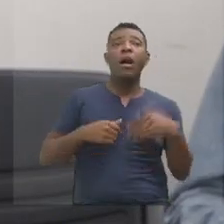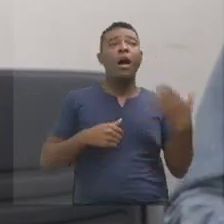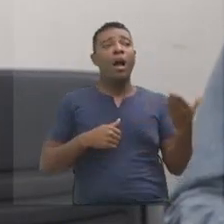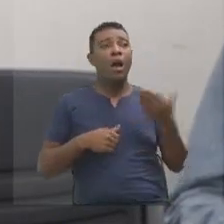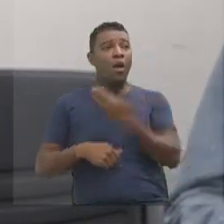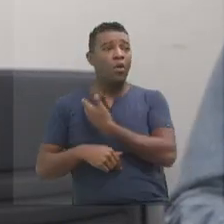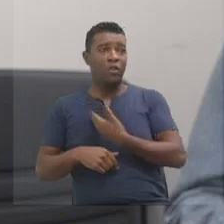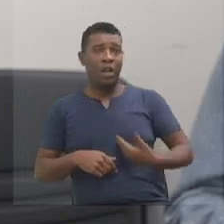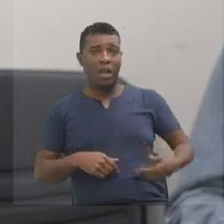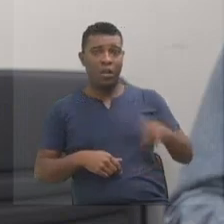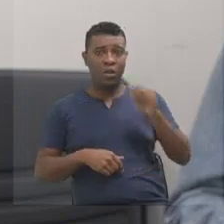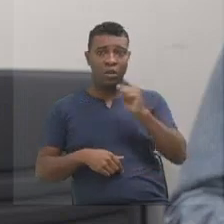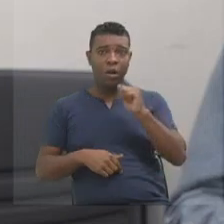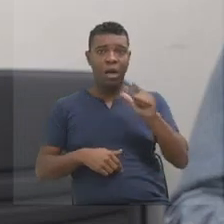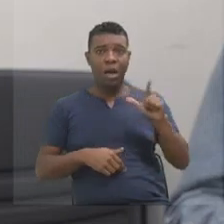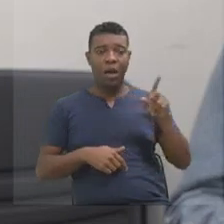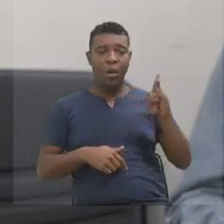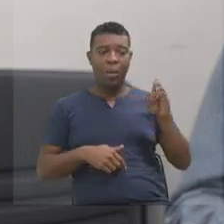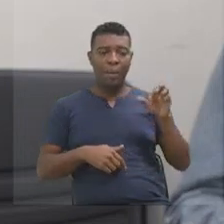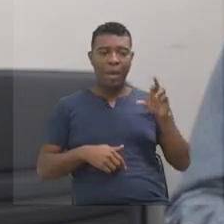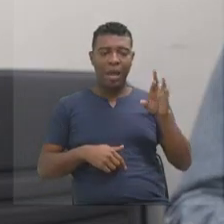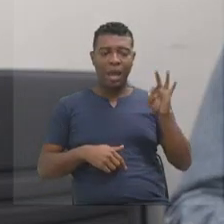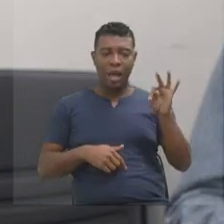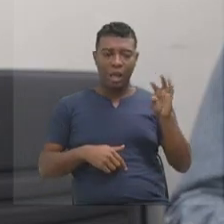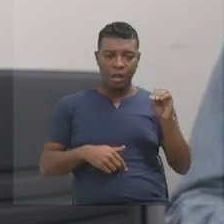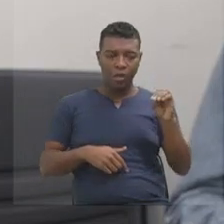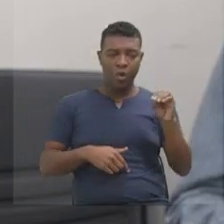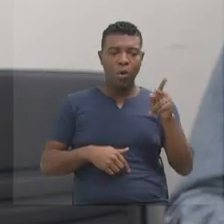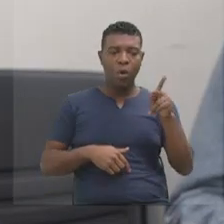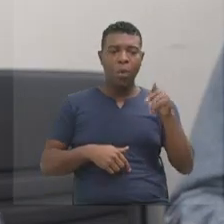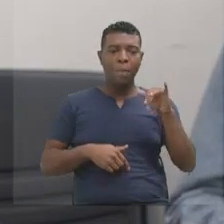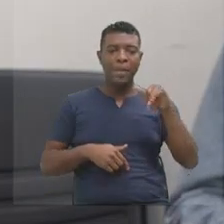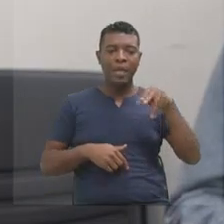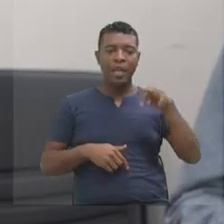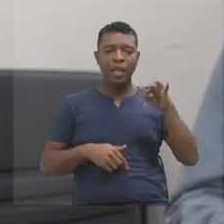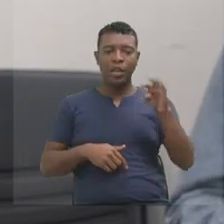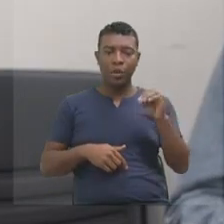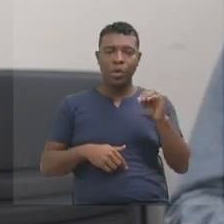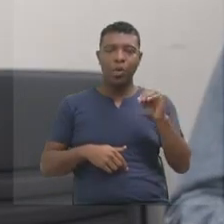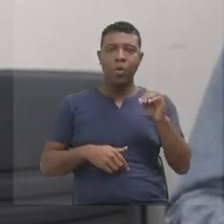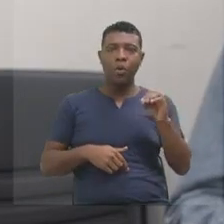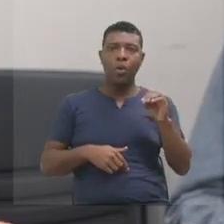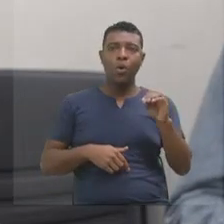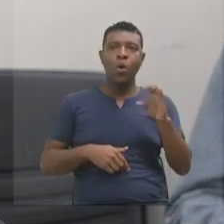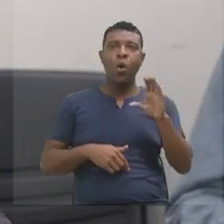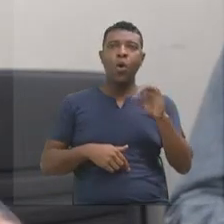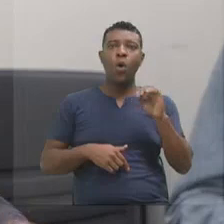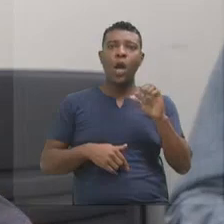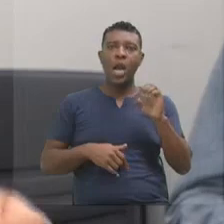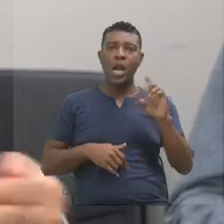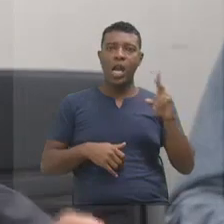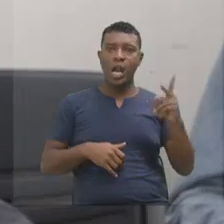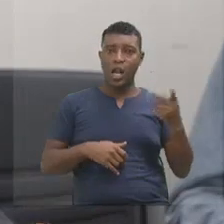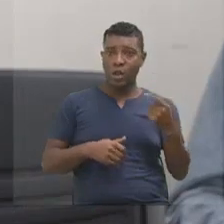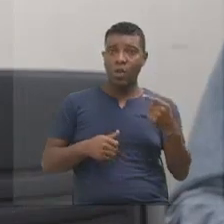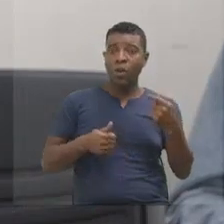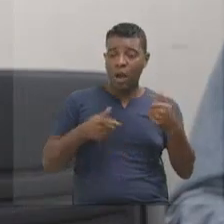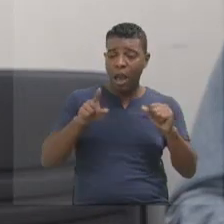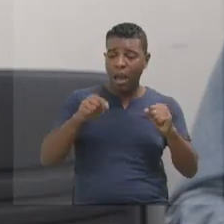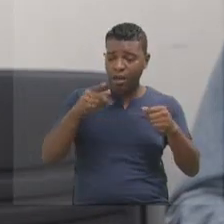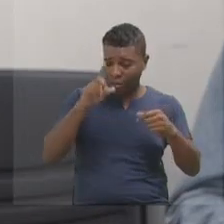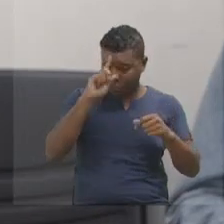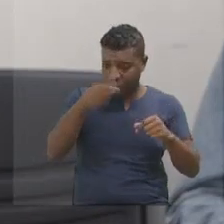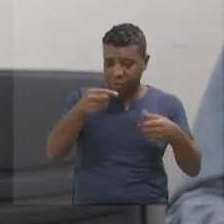Alberto Pinto Coelho em 2014 O Eduardo tava lá também para dar ordem de início